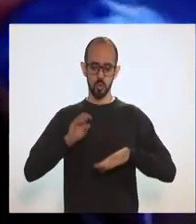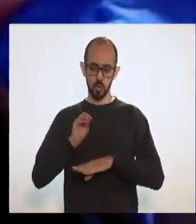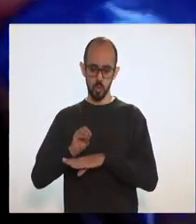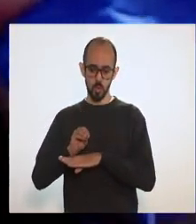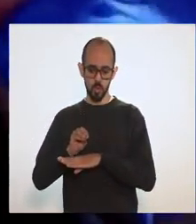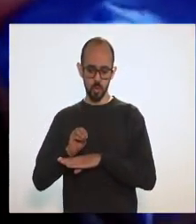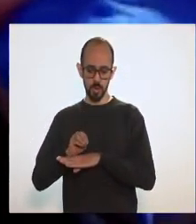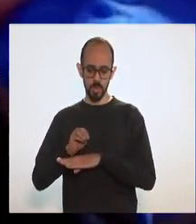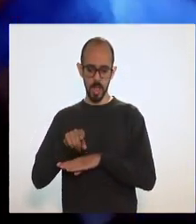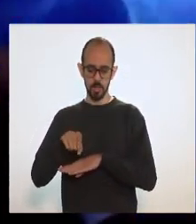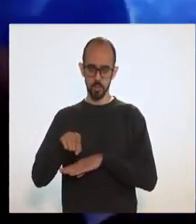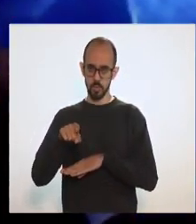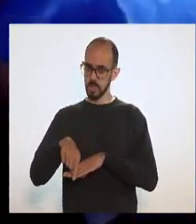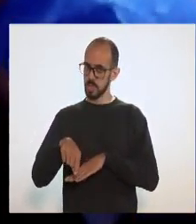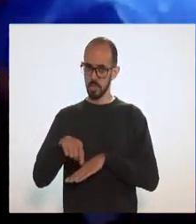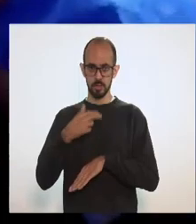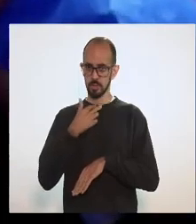doutor, Machado.